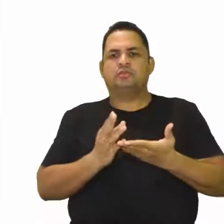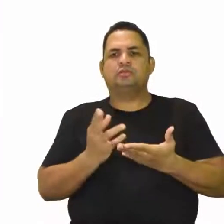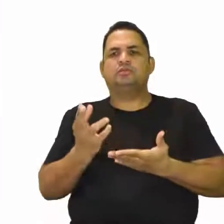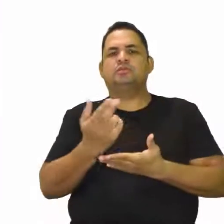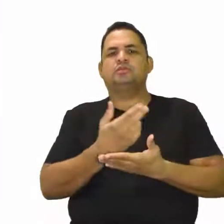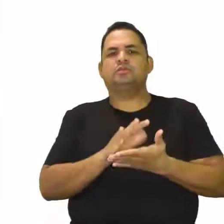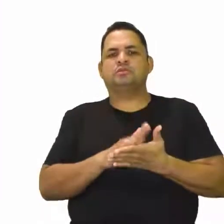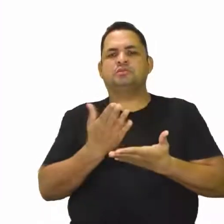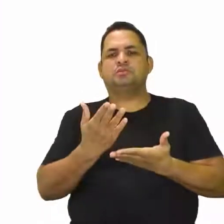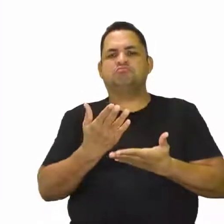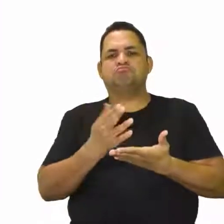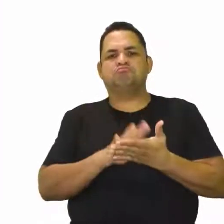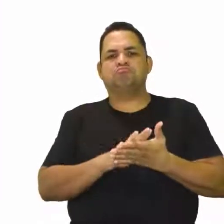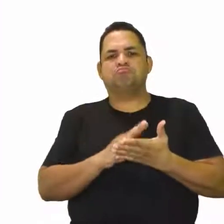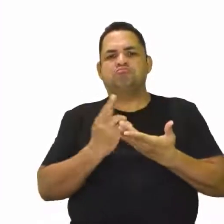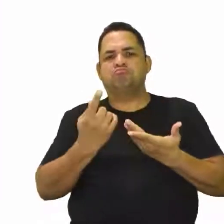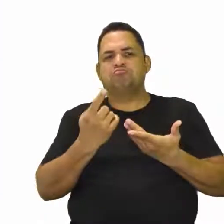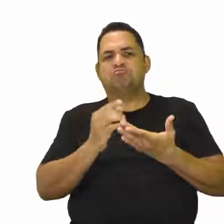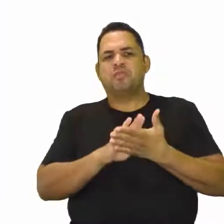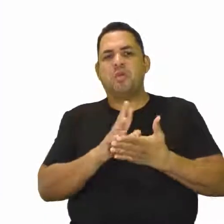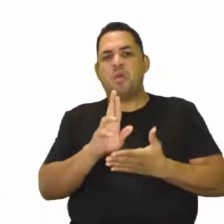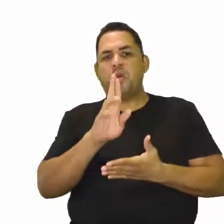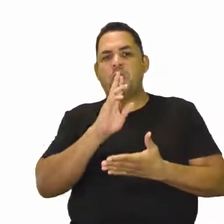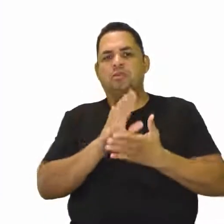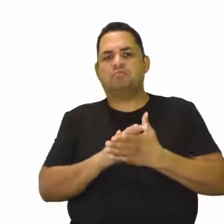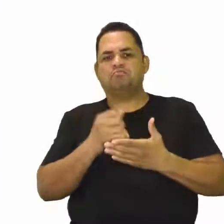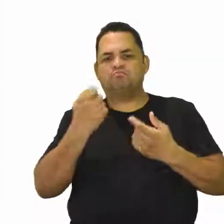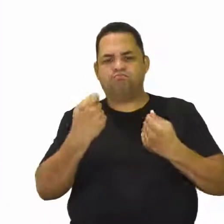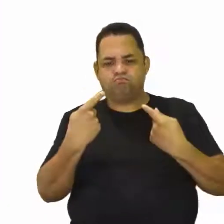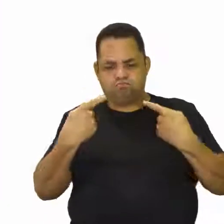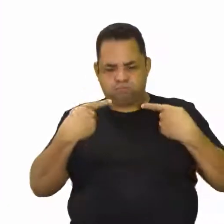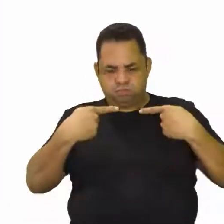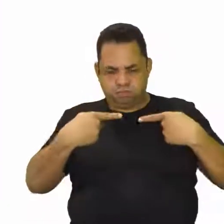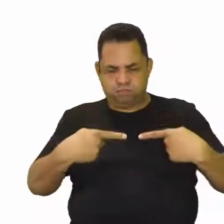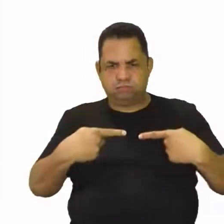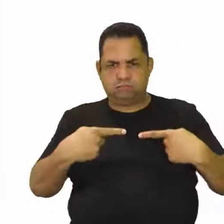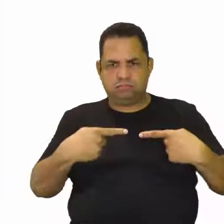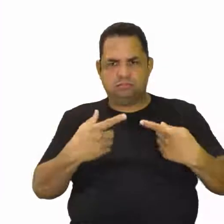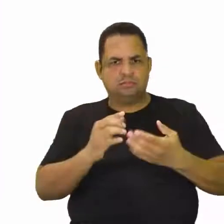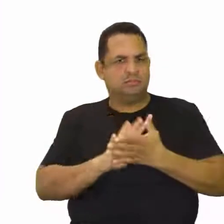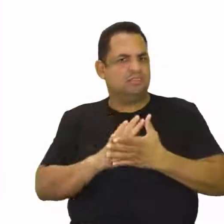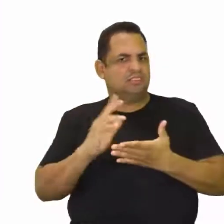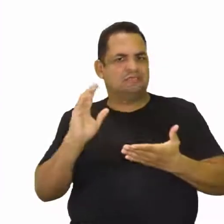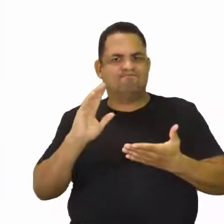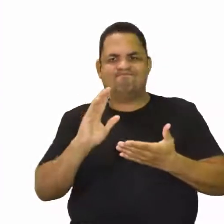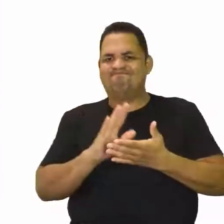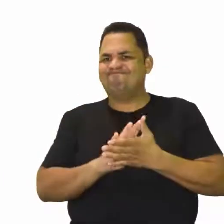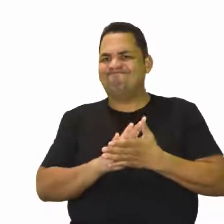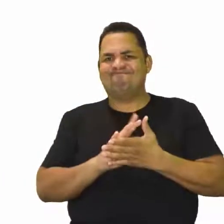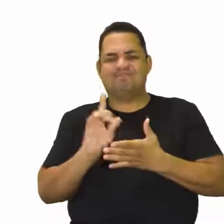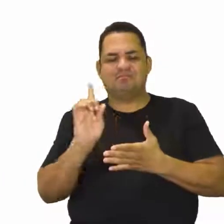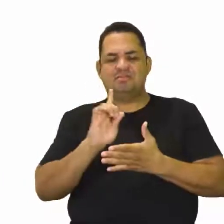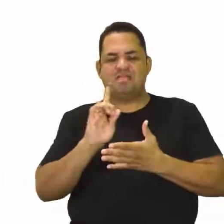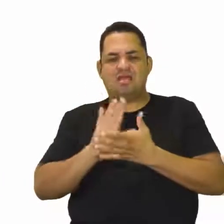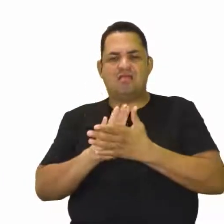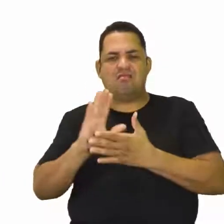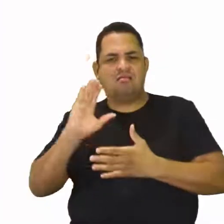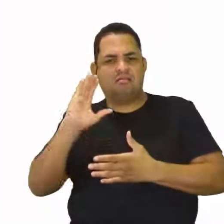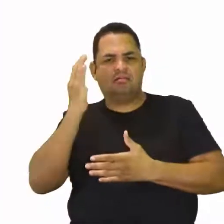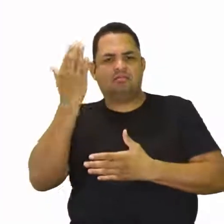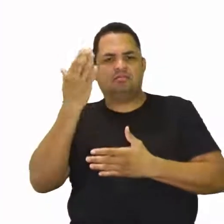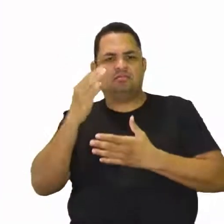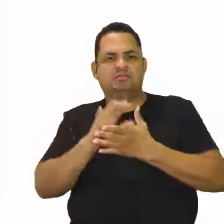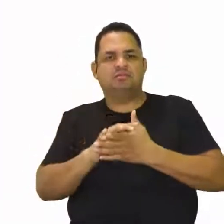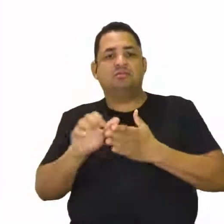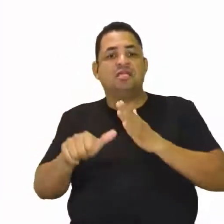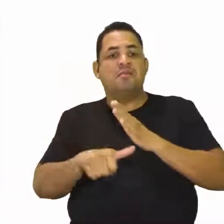diversos aspectos, resultado de disputa mal resolvida, desde a Primeira